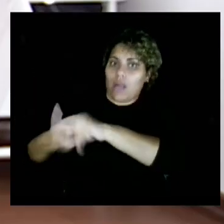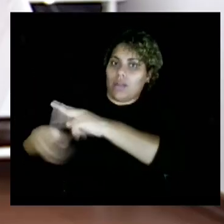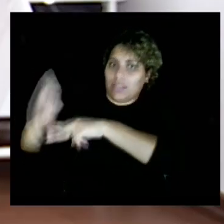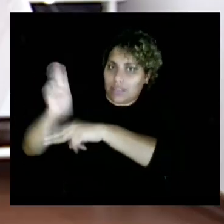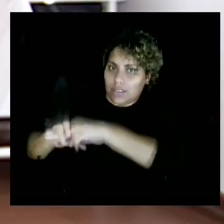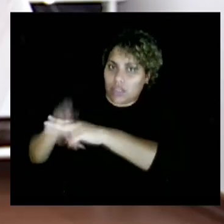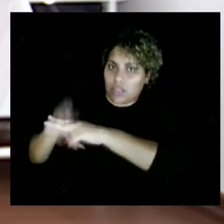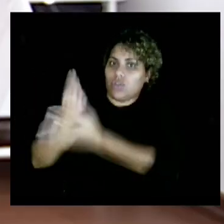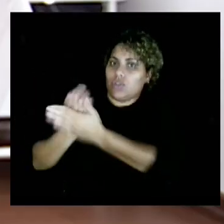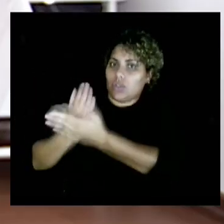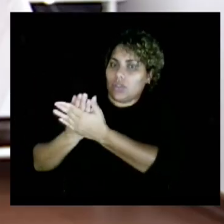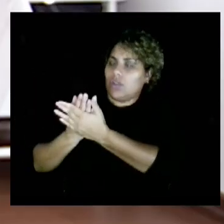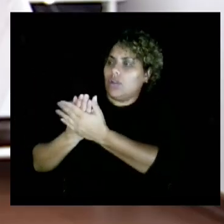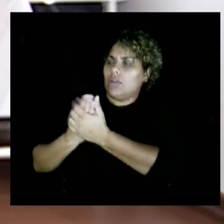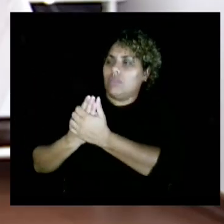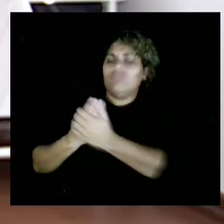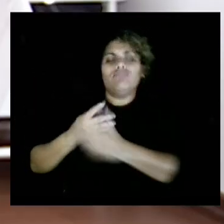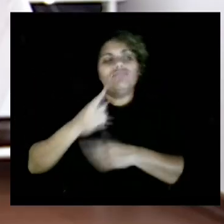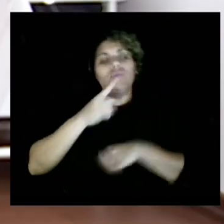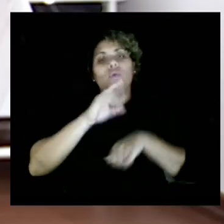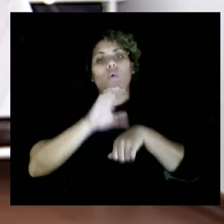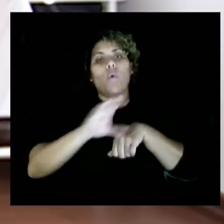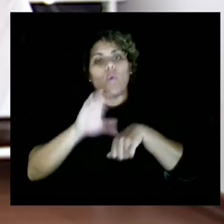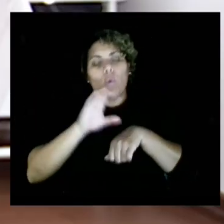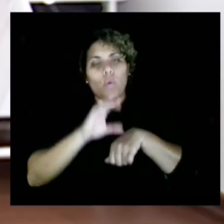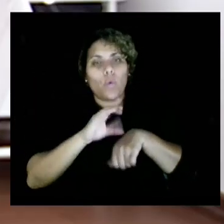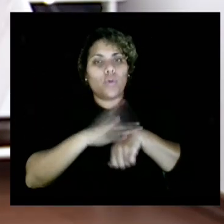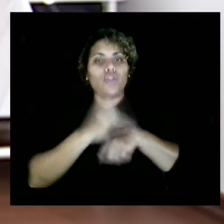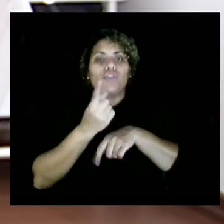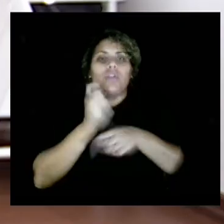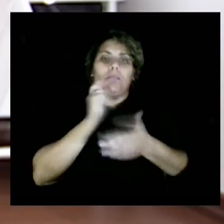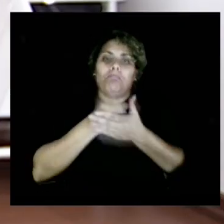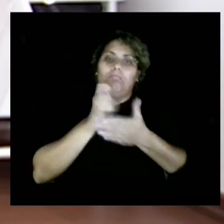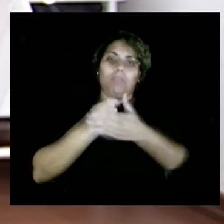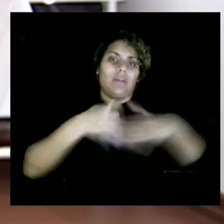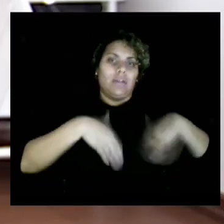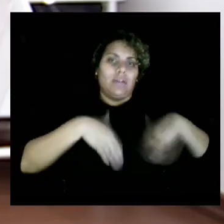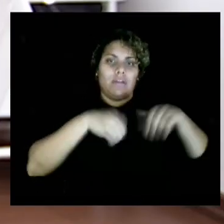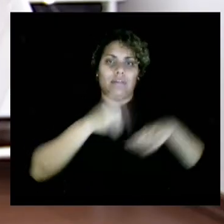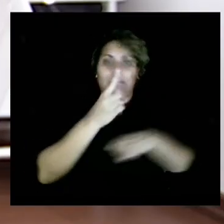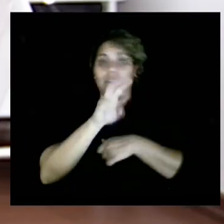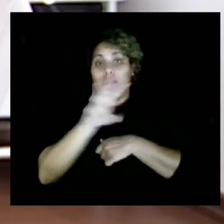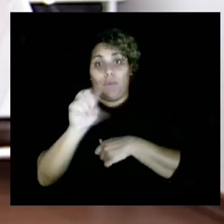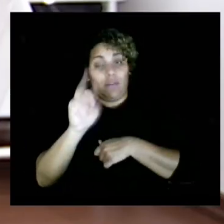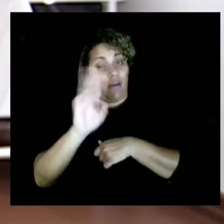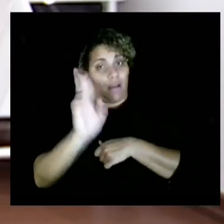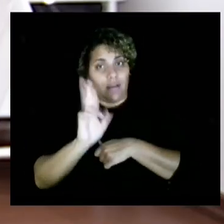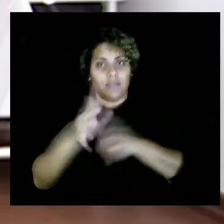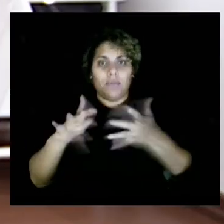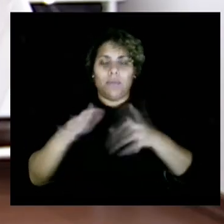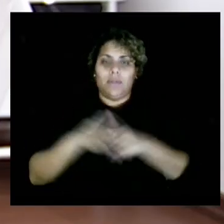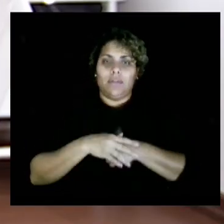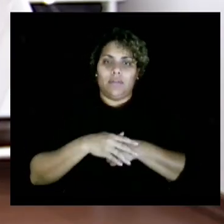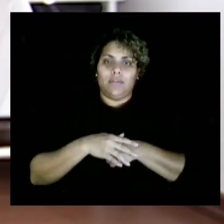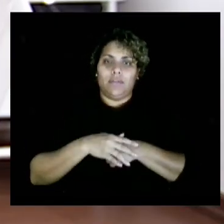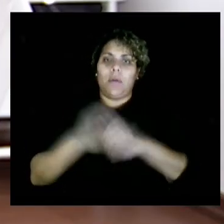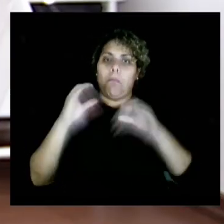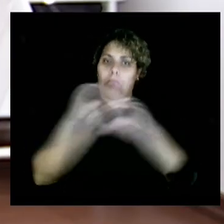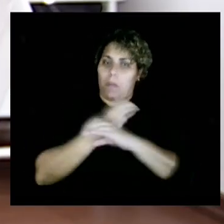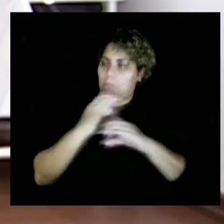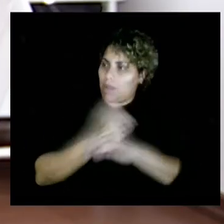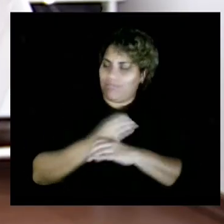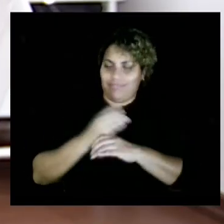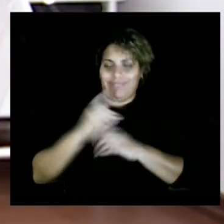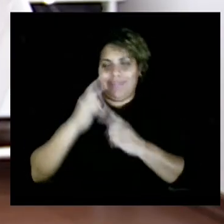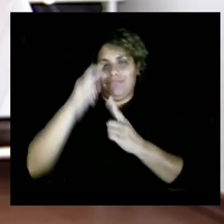Qual é o custo de uma massagem? Em torno de 150. Faz pacotes também? Faço pacotes. Como que funciona o